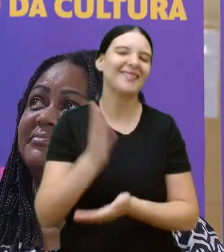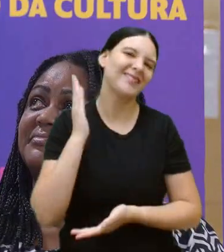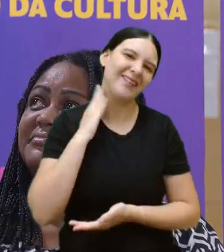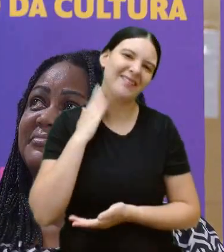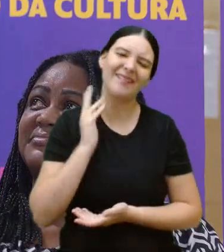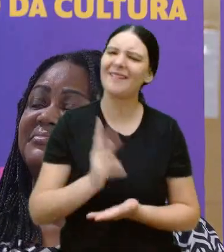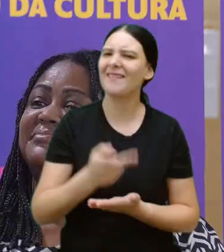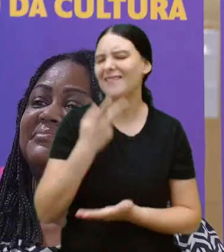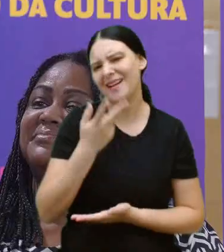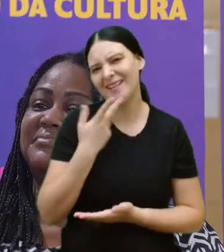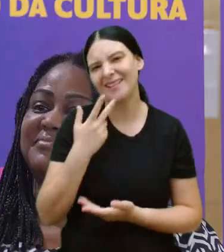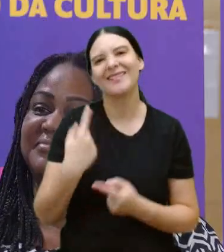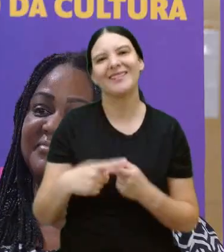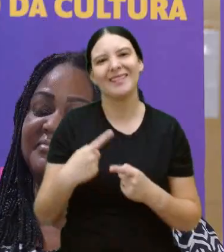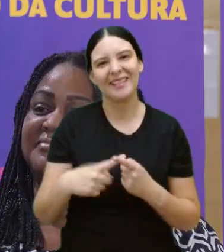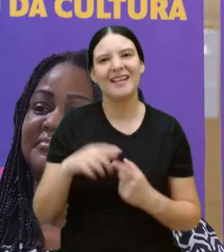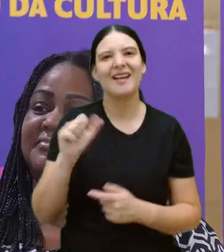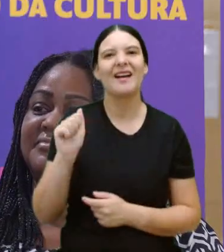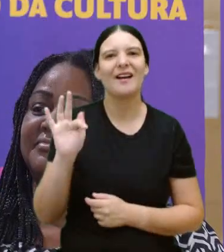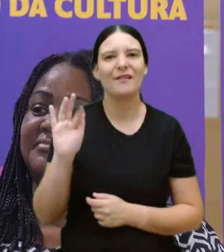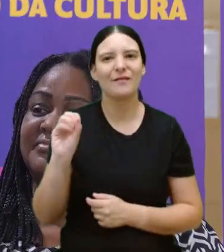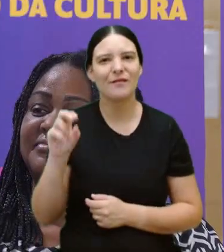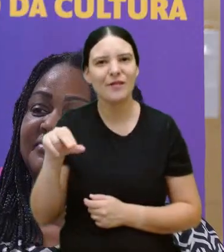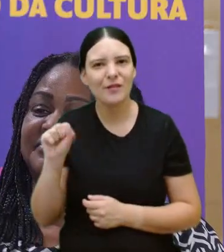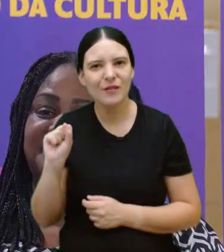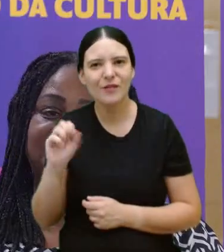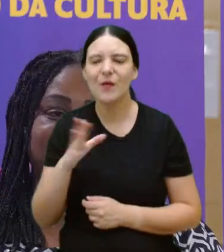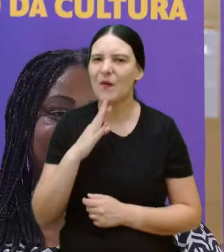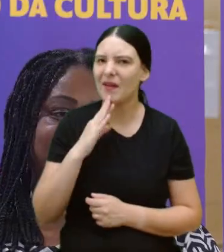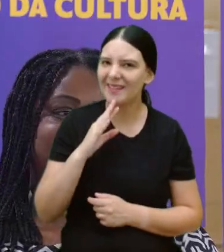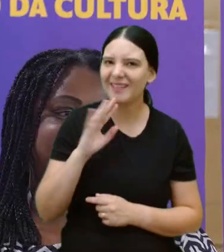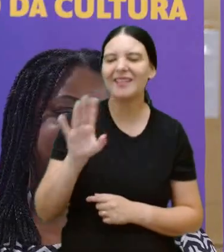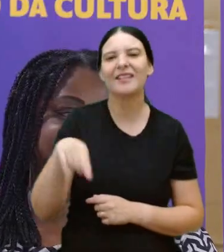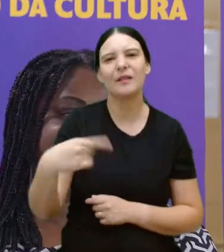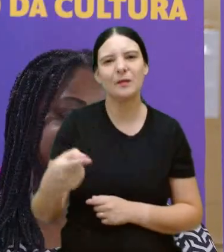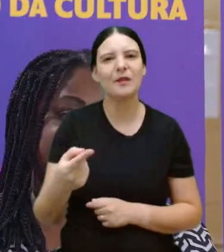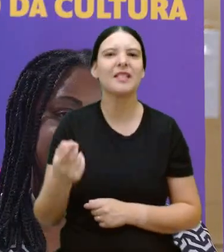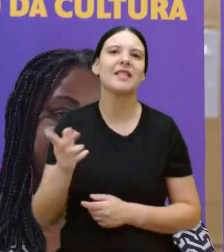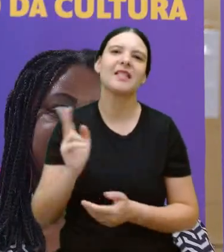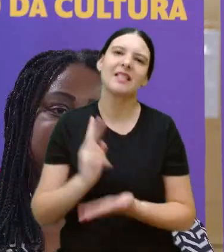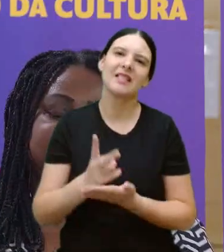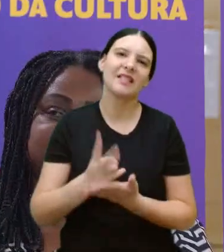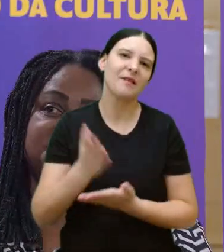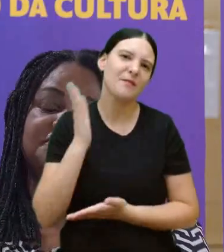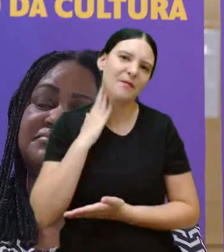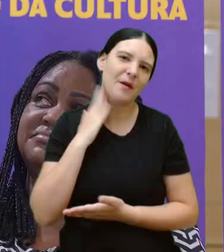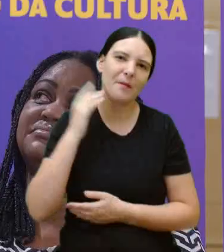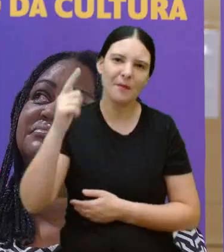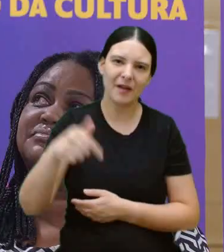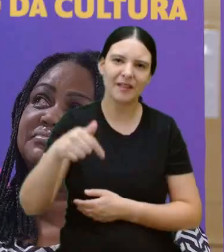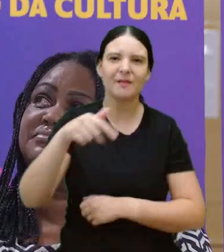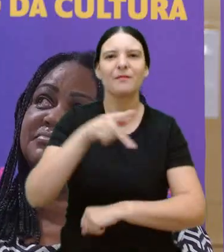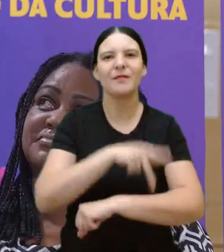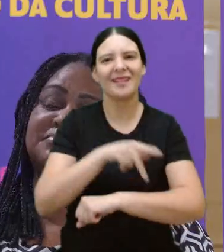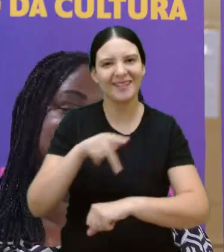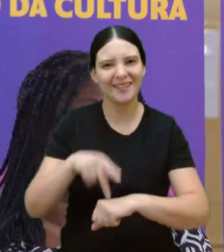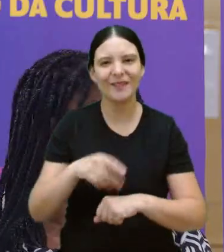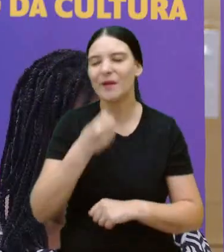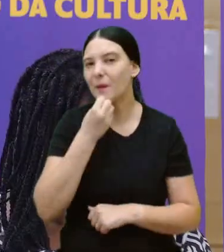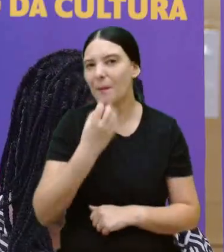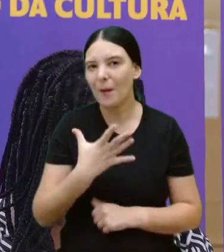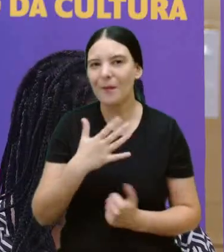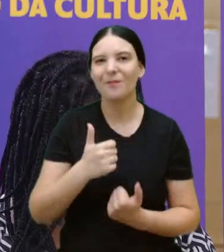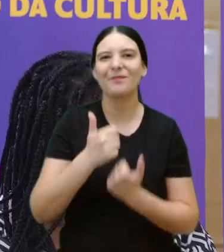que eu conheci o Afonso, aí eu conheci o Sempre um Papo, e que bom que a gente conseguiu trazer o Sempre um Papo aqui para Paracatu, que bom que a Kim Rosa apoiou e que a gente tem esse